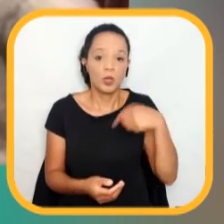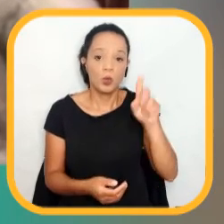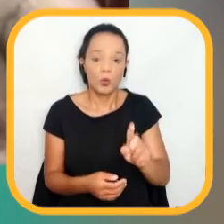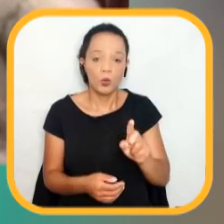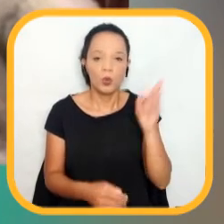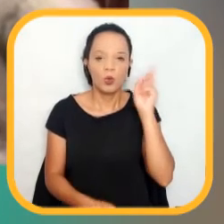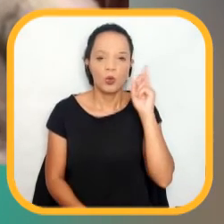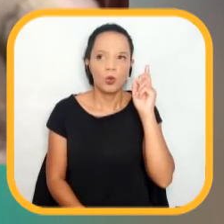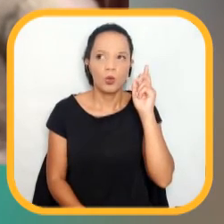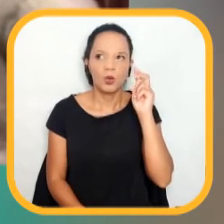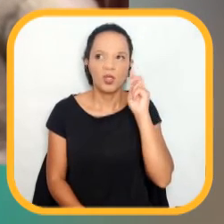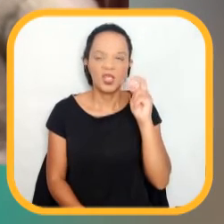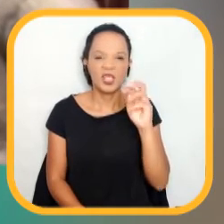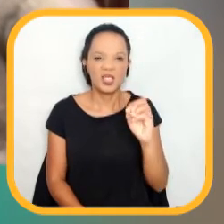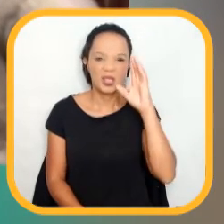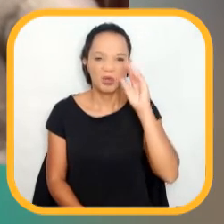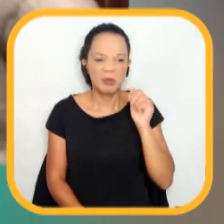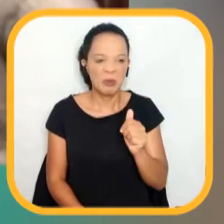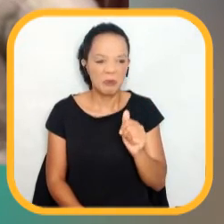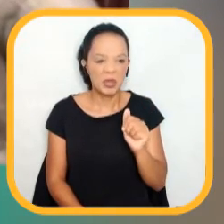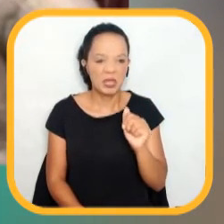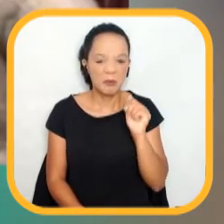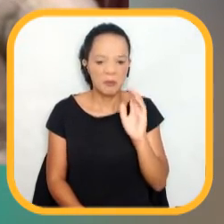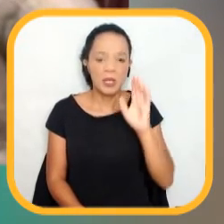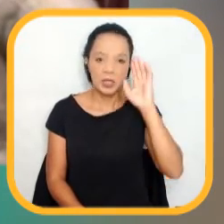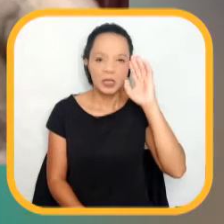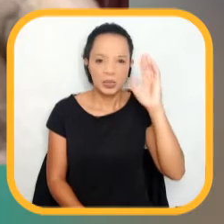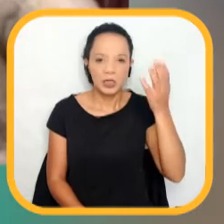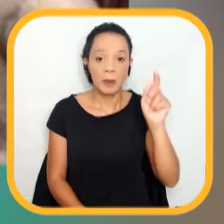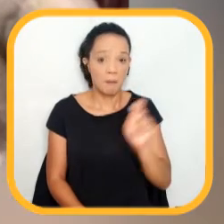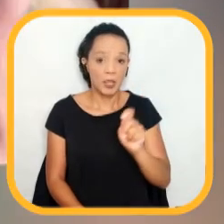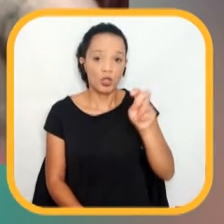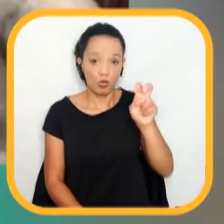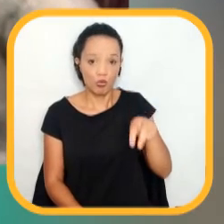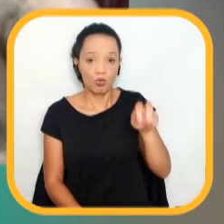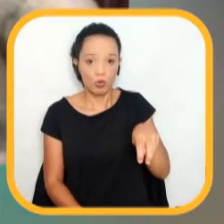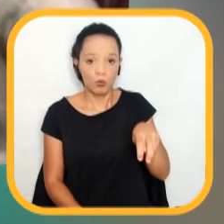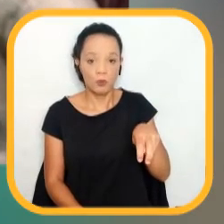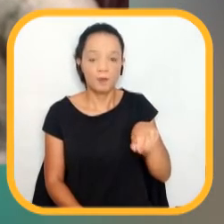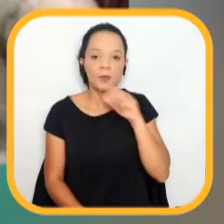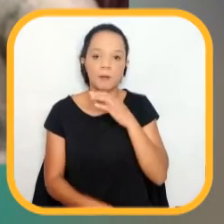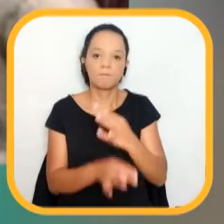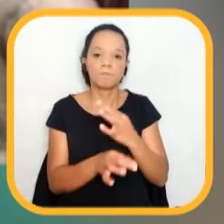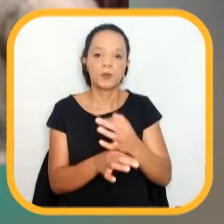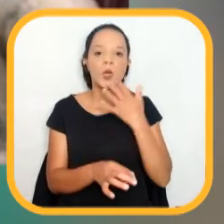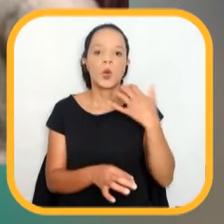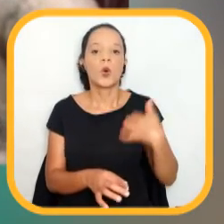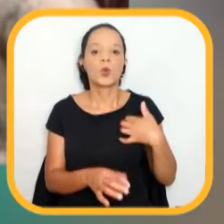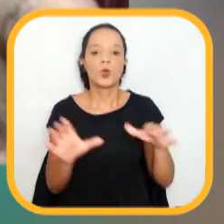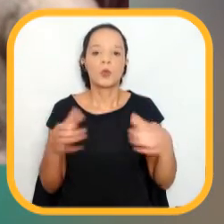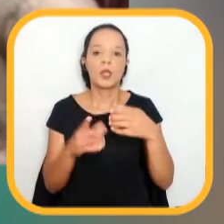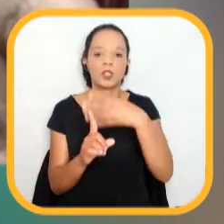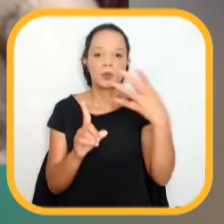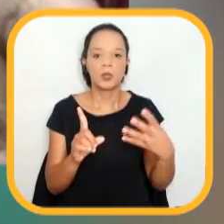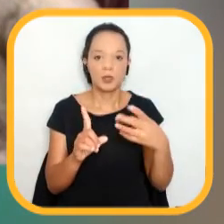Dia 1 de junho ou dia 30 de junho, por acaso não sei especificamente, sei que apenas que no mês de junho, aliás, se celebra o